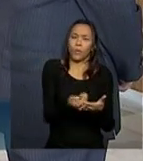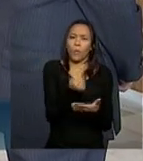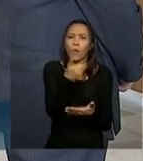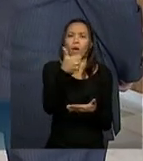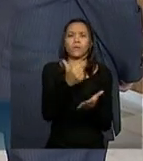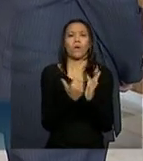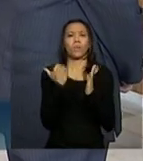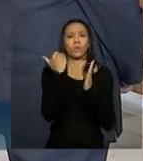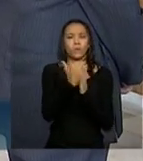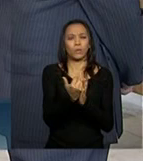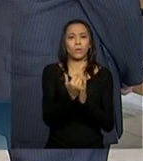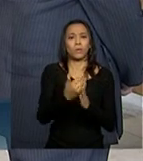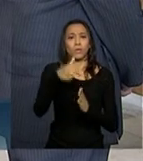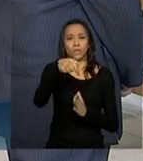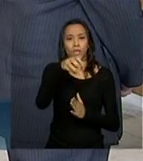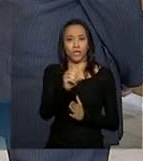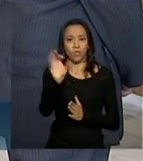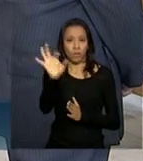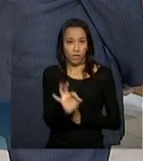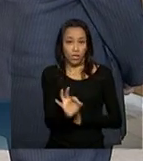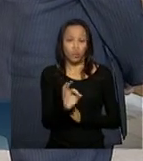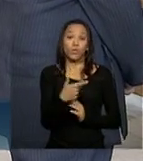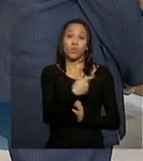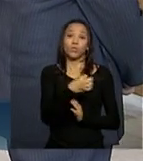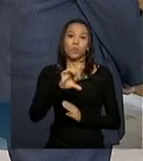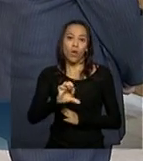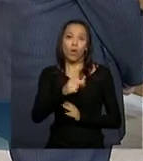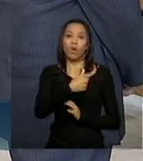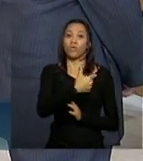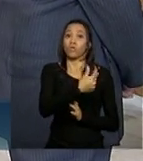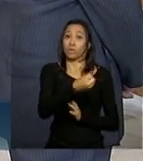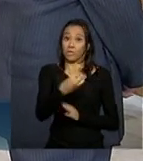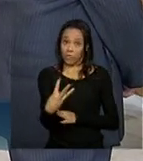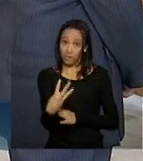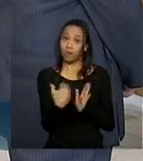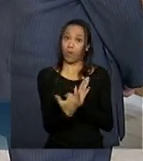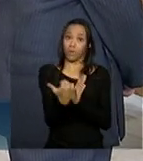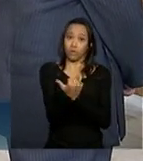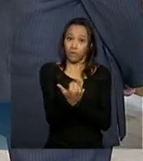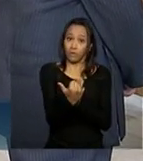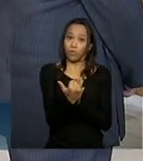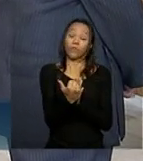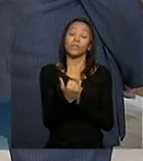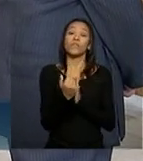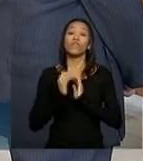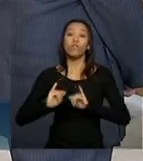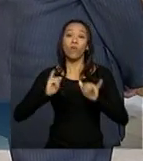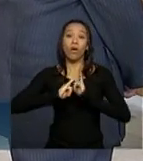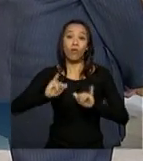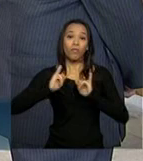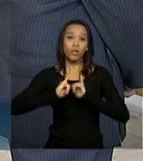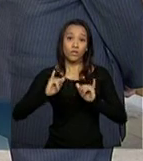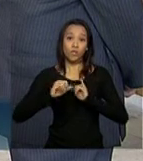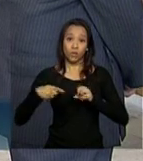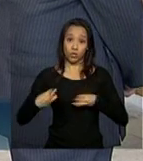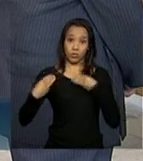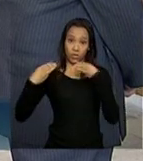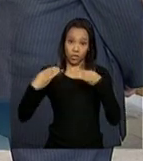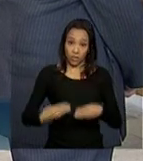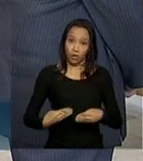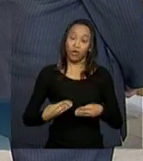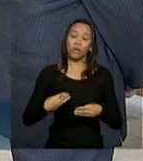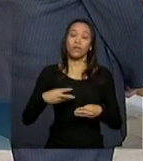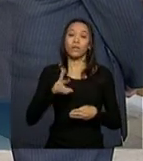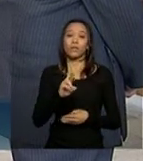quase 70% entre 2009 e 2013, segundo dados do Ministério das Relações